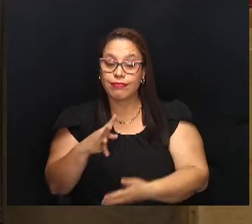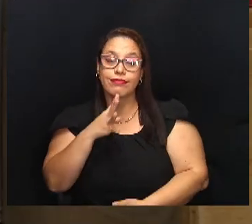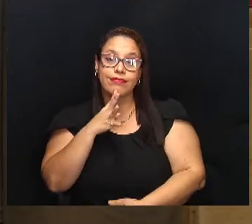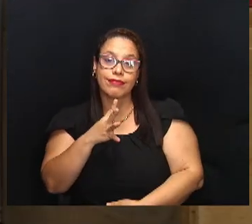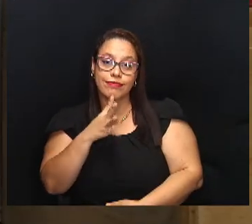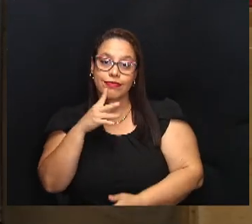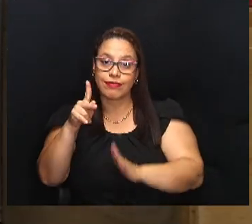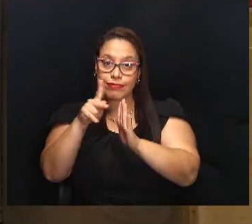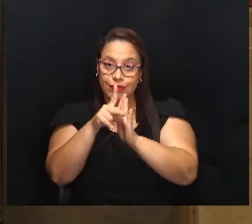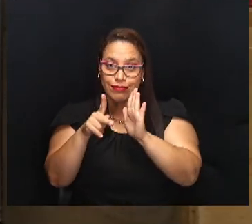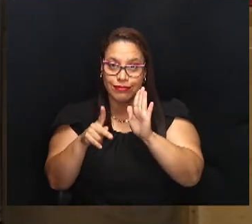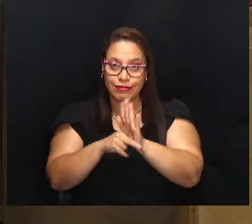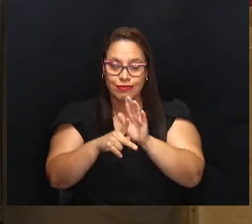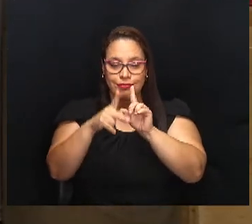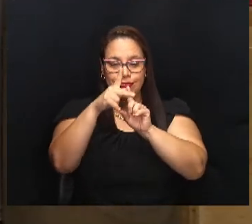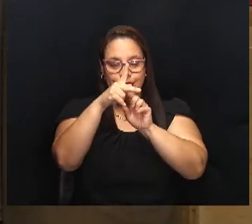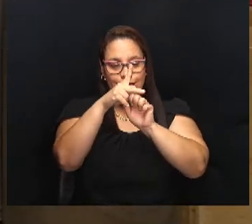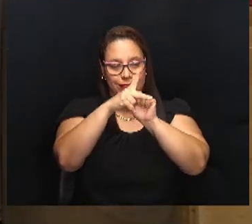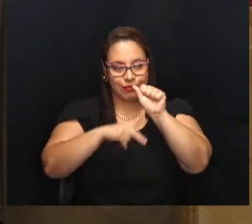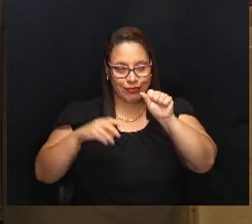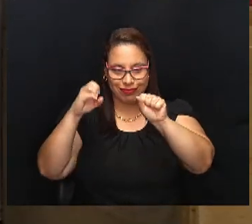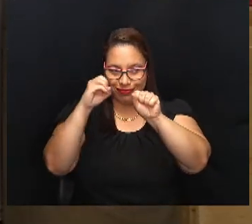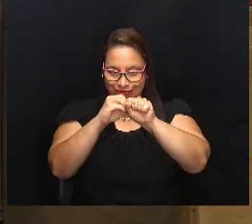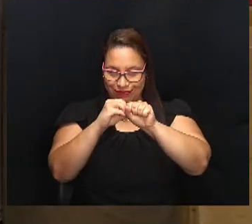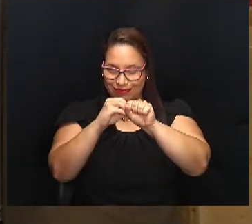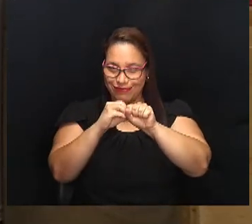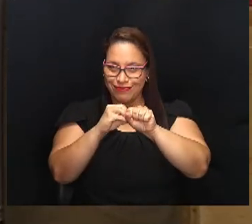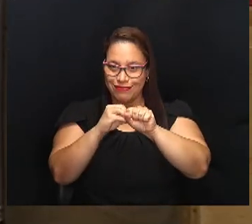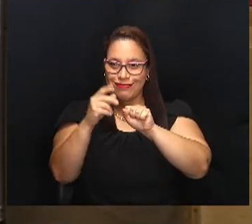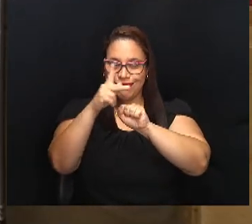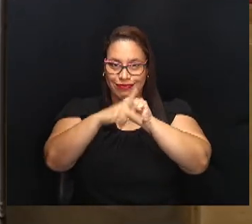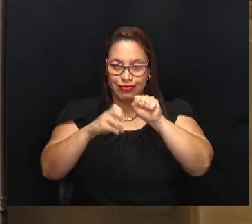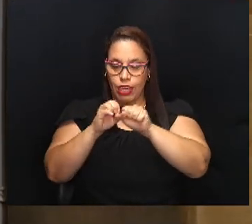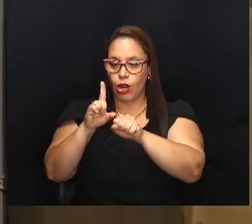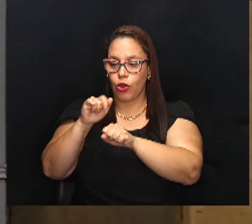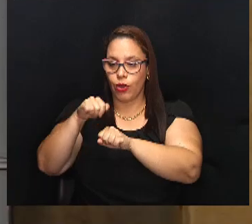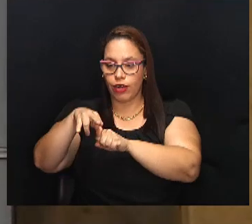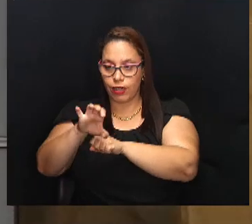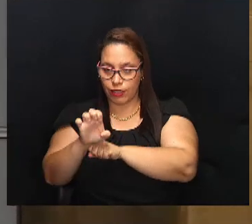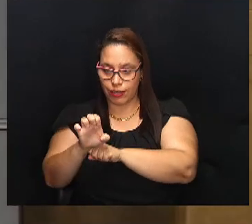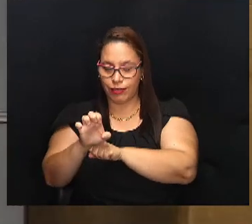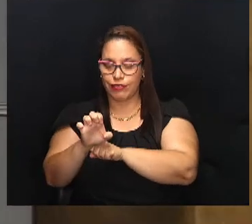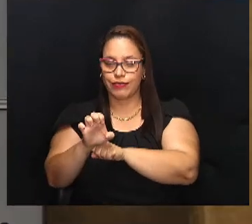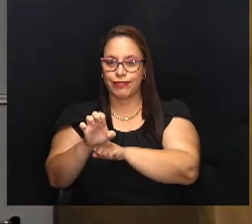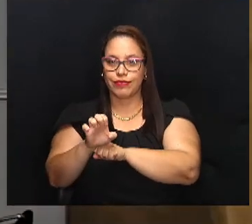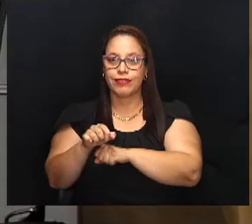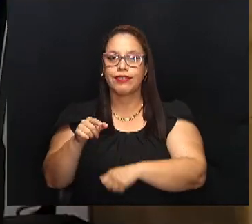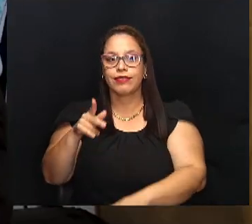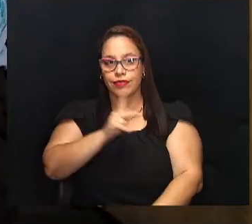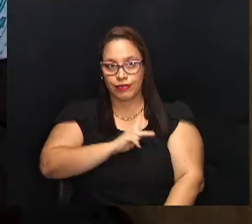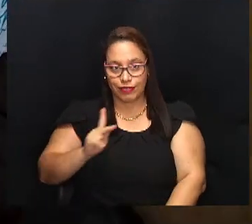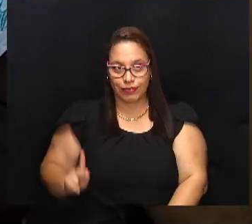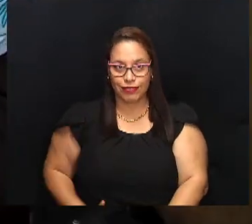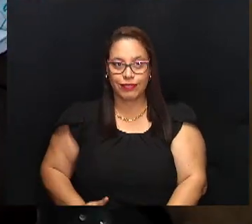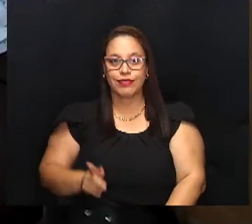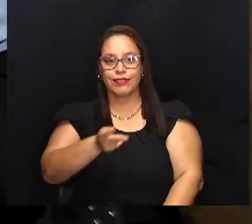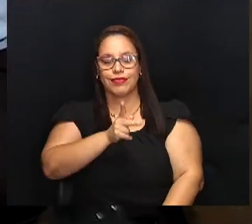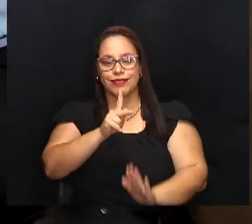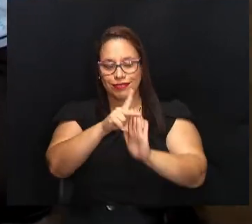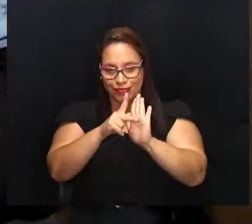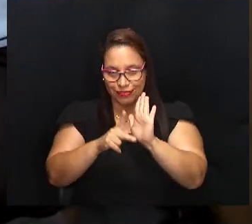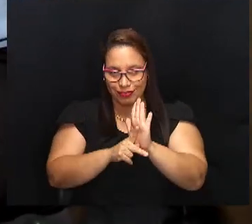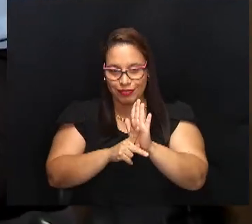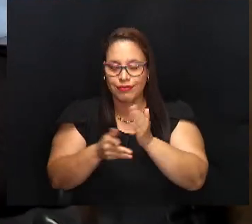conhecer o projeto Alfa e Ômega. Estamos aqui com a Lucilene dos Santos Silva, ela que é presidente aqui do projeto,